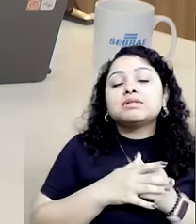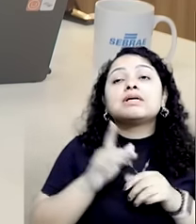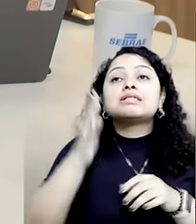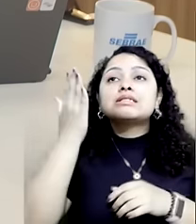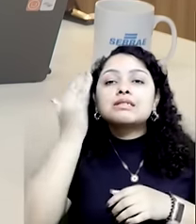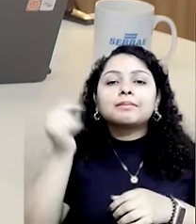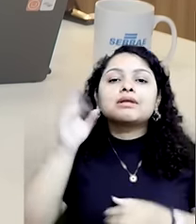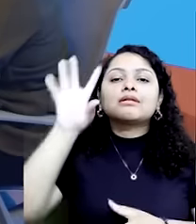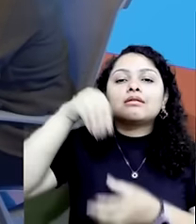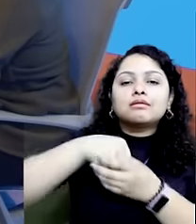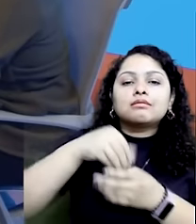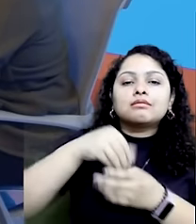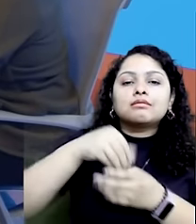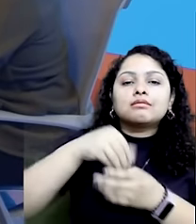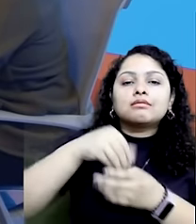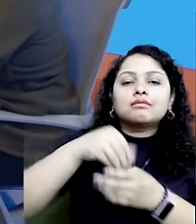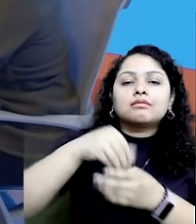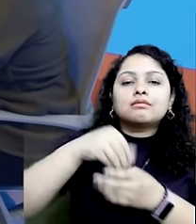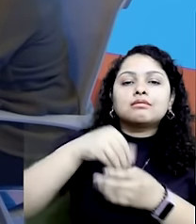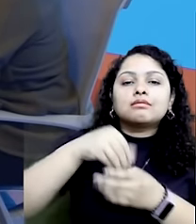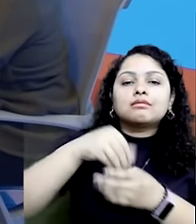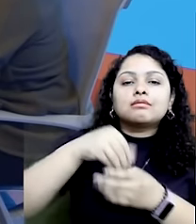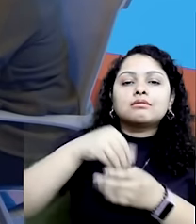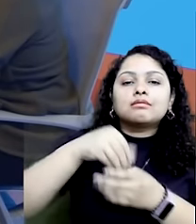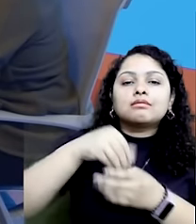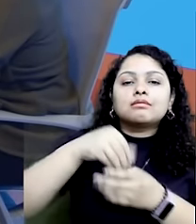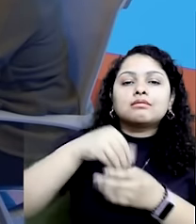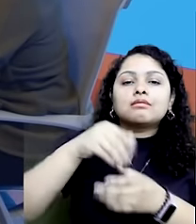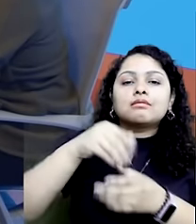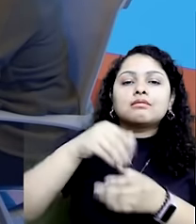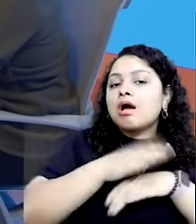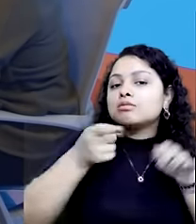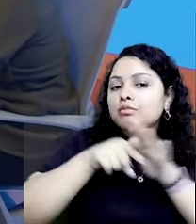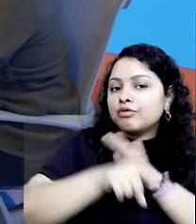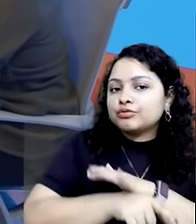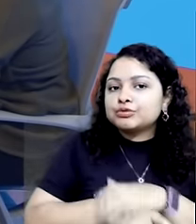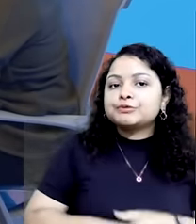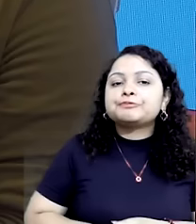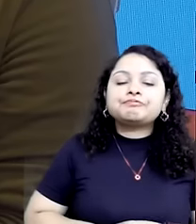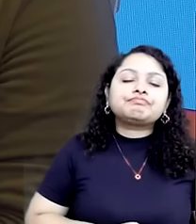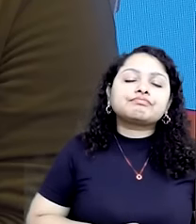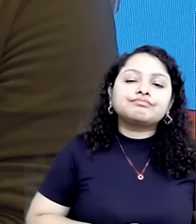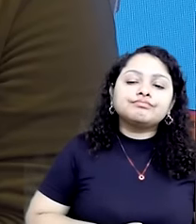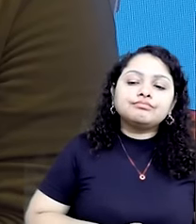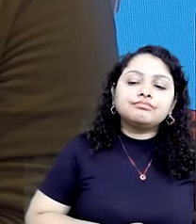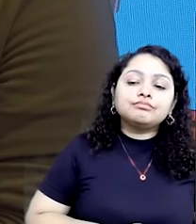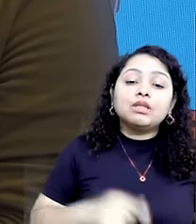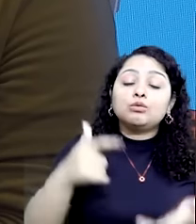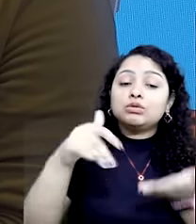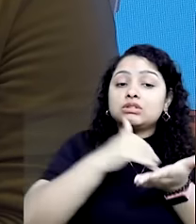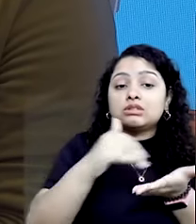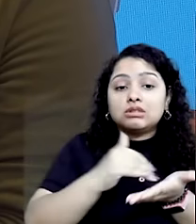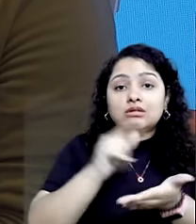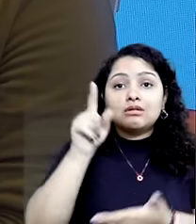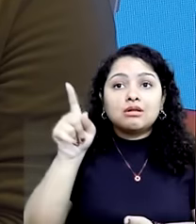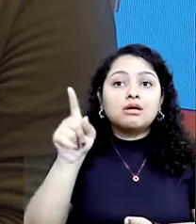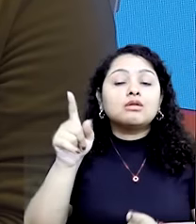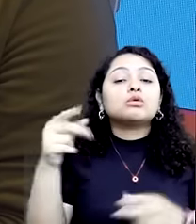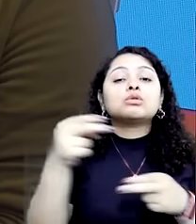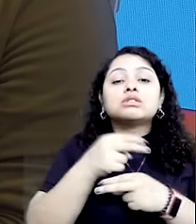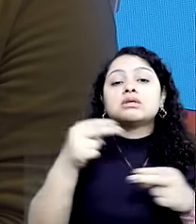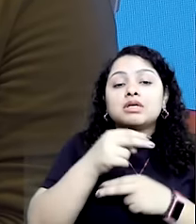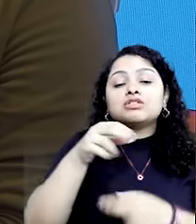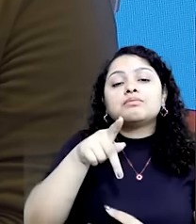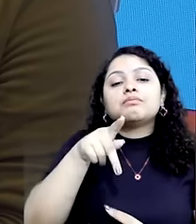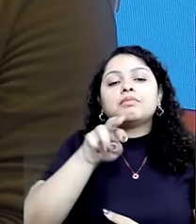Nessas questões é eu fico no escritório de Presidente Prudente no sebrai Presidente Prudente Então pode estar procurando lá a gente tem todo